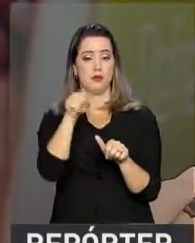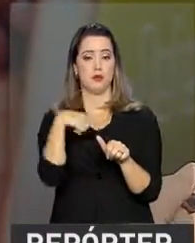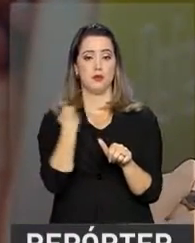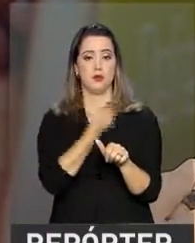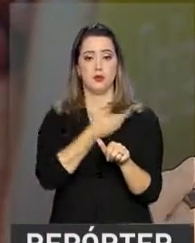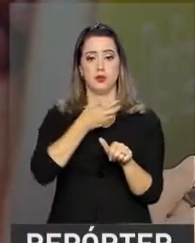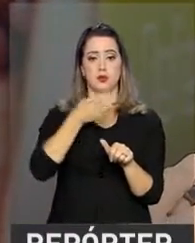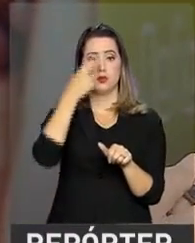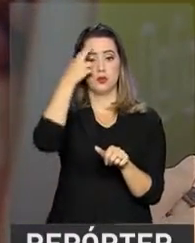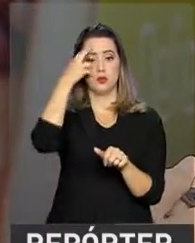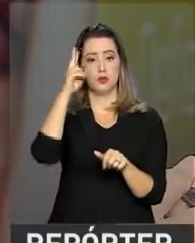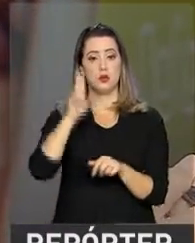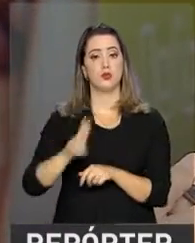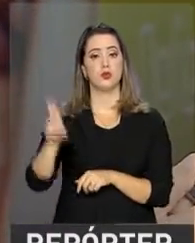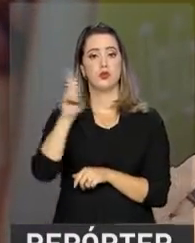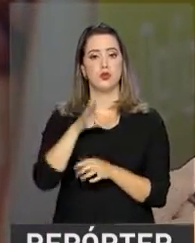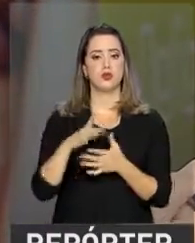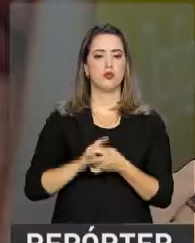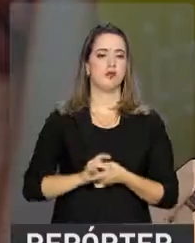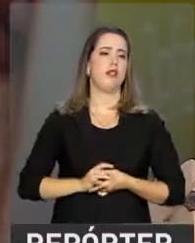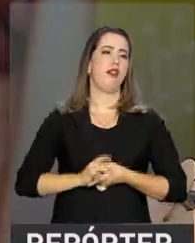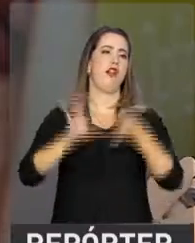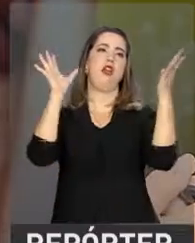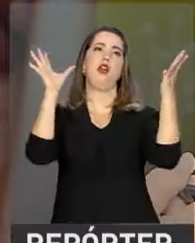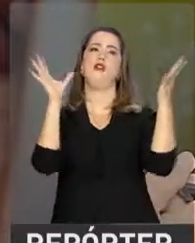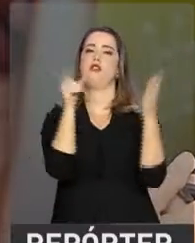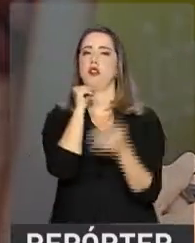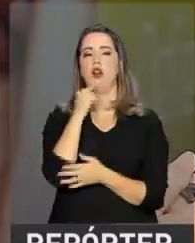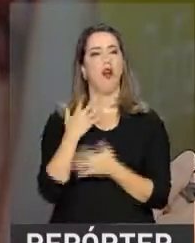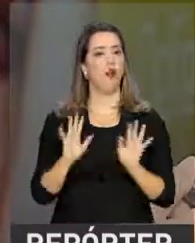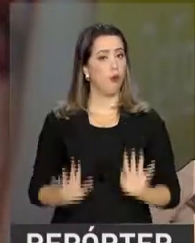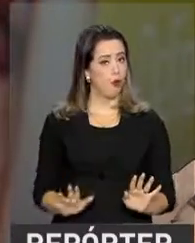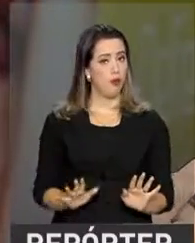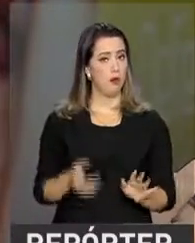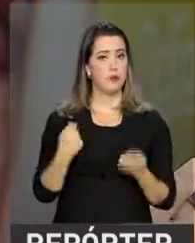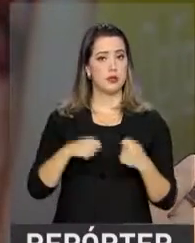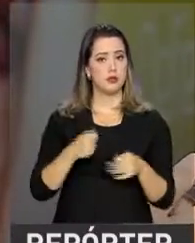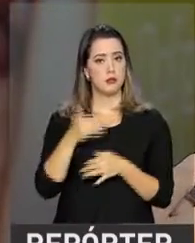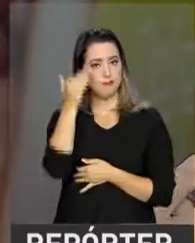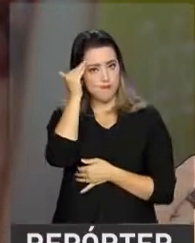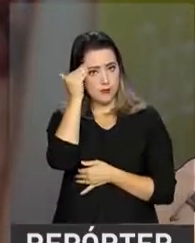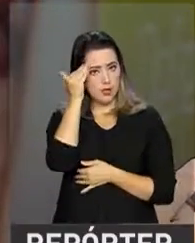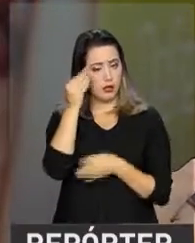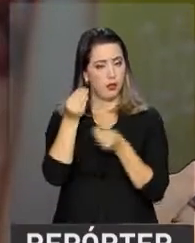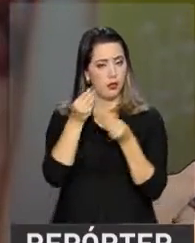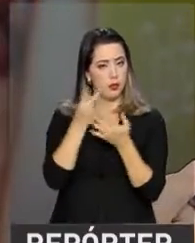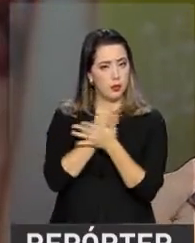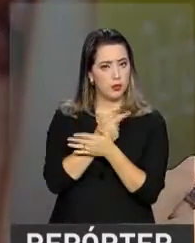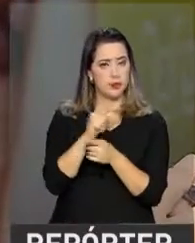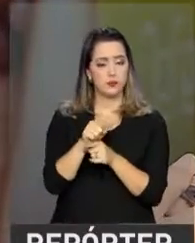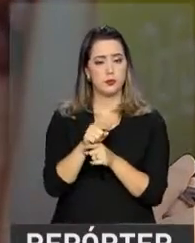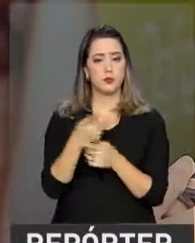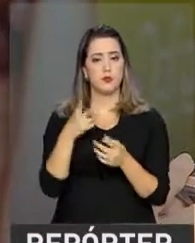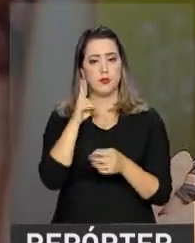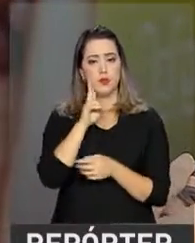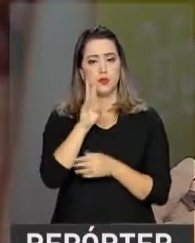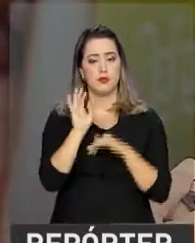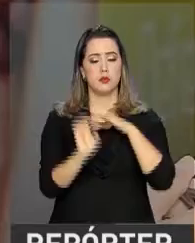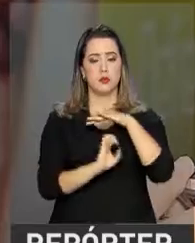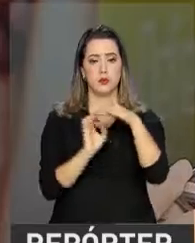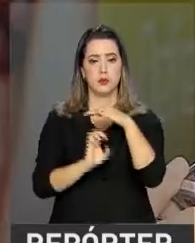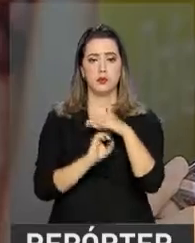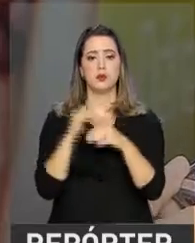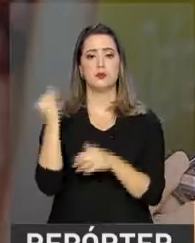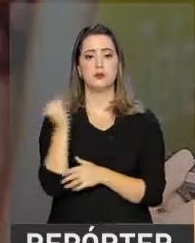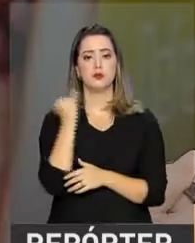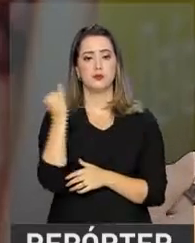Nossa cultura de uso liberado da água. Não é assim, tem que ser um uso racional. Do ponto de vista das empresas, é